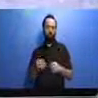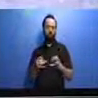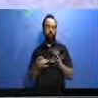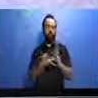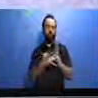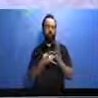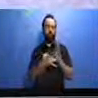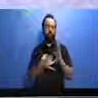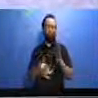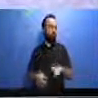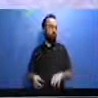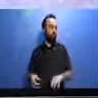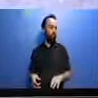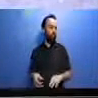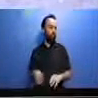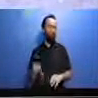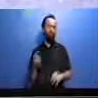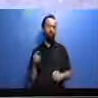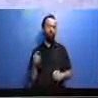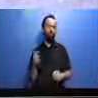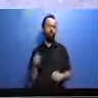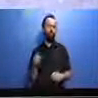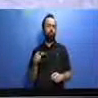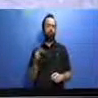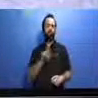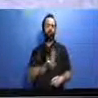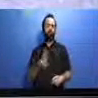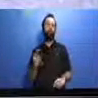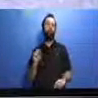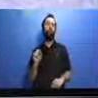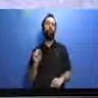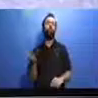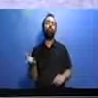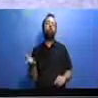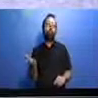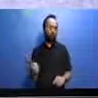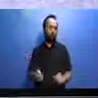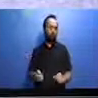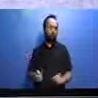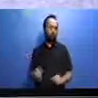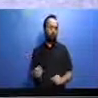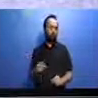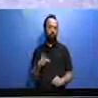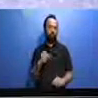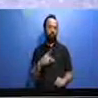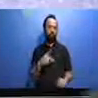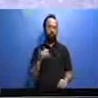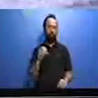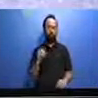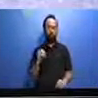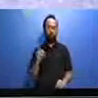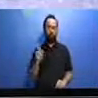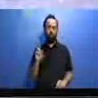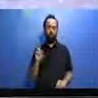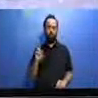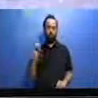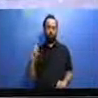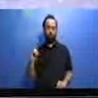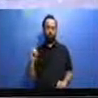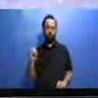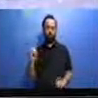Por que porífero? Sabemos porque ela é uma esponja do mar. Agora, por que também é chamado de porífero? Porque ela tem poros, tem